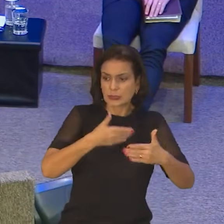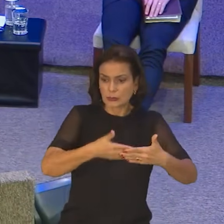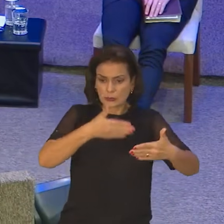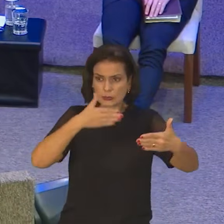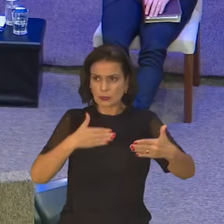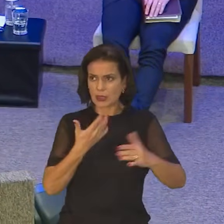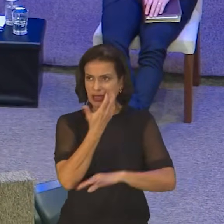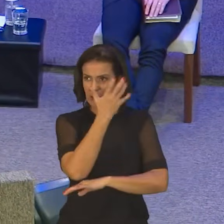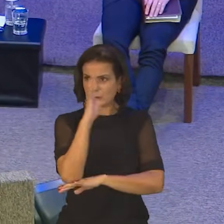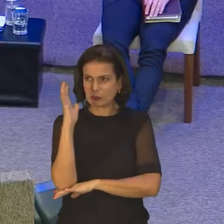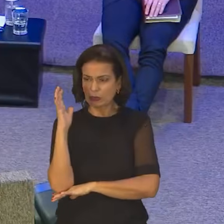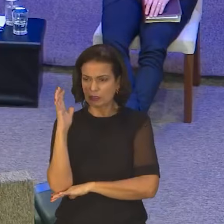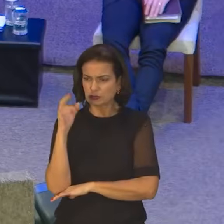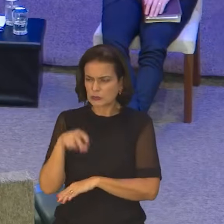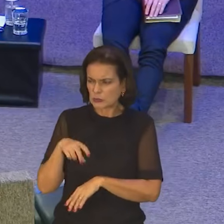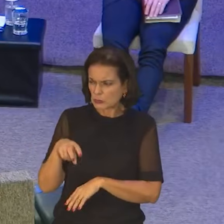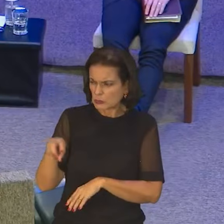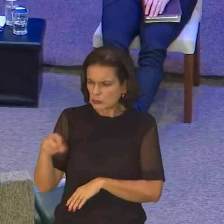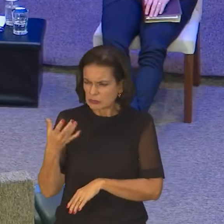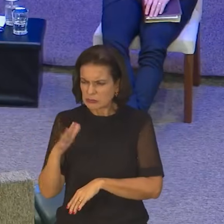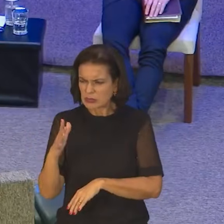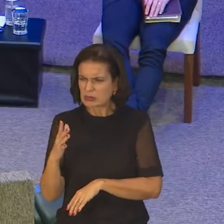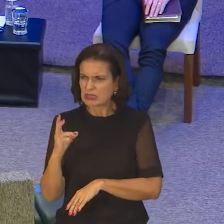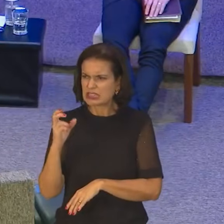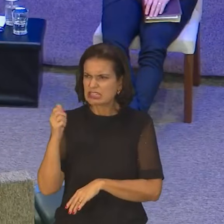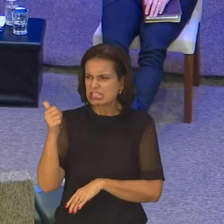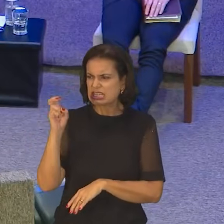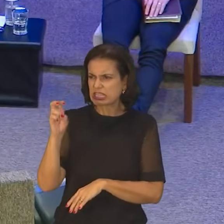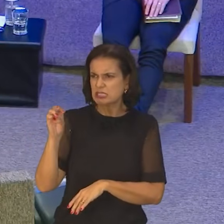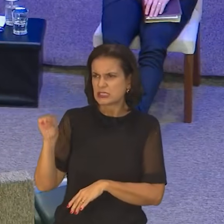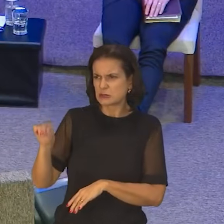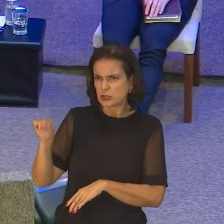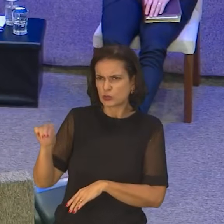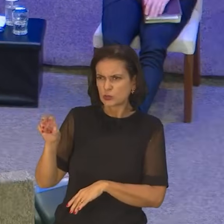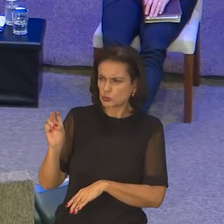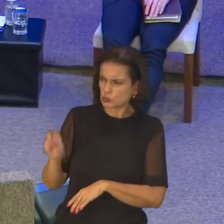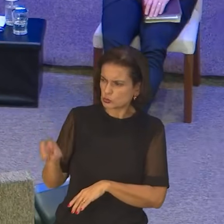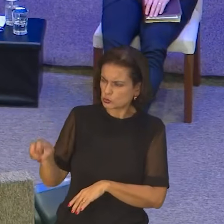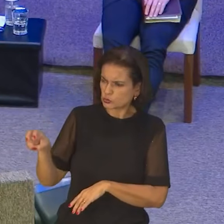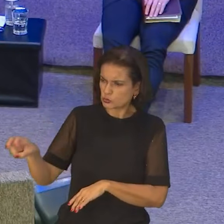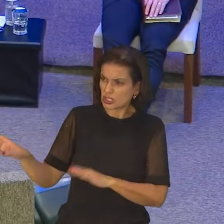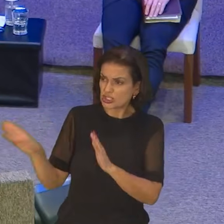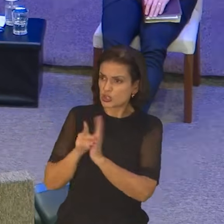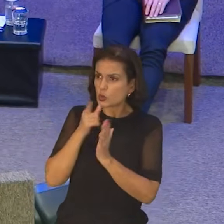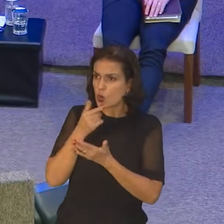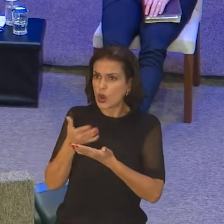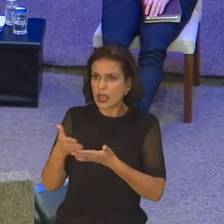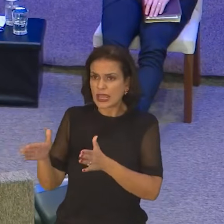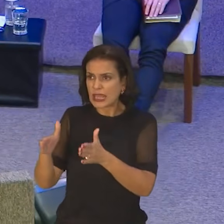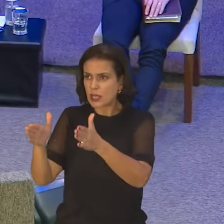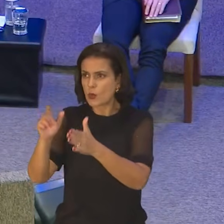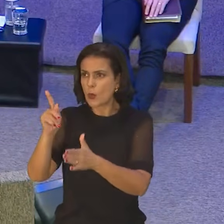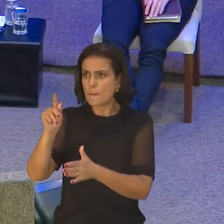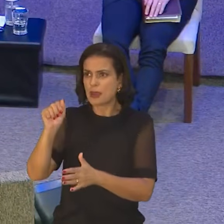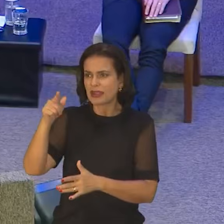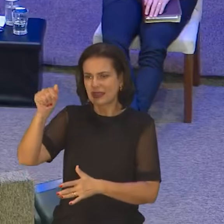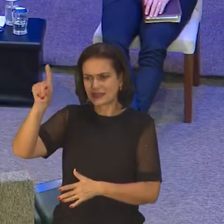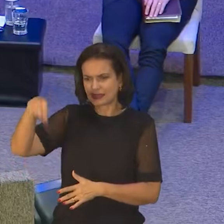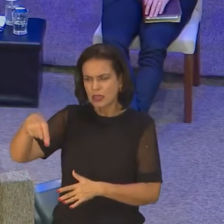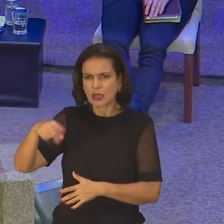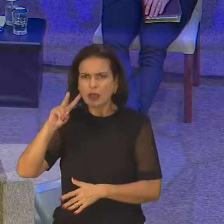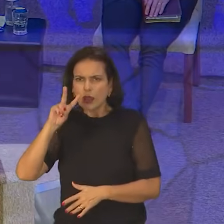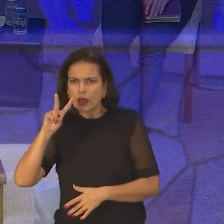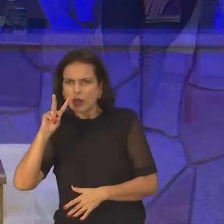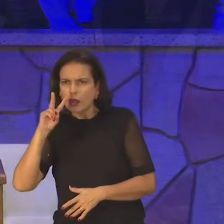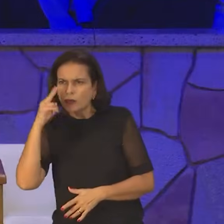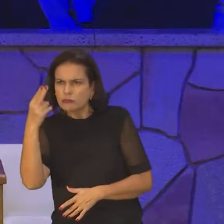Fui naquele meio mato, caminhei mais ou menos uns 15 minutos a 20 minutos no meio do mato, cheguei no Rio Paraná. Olhei para o outro lado, assim,